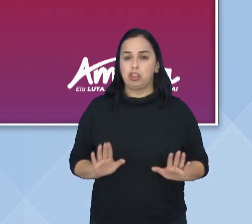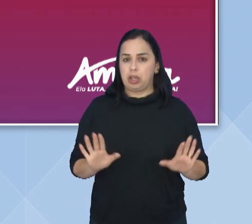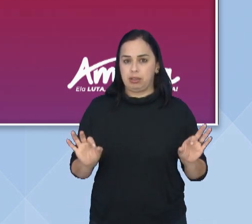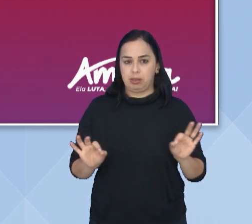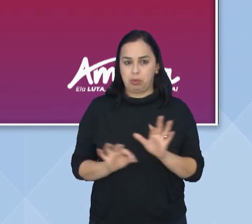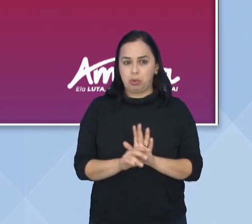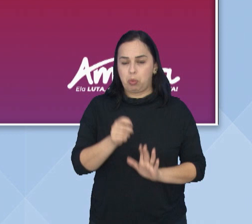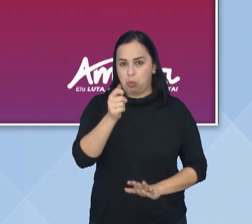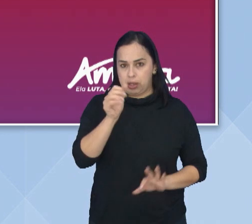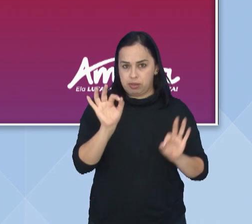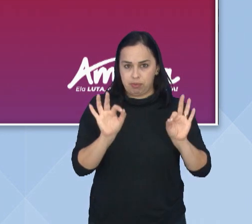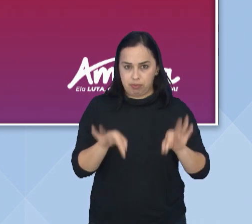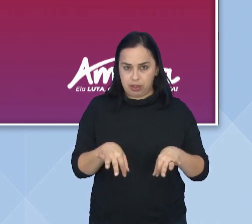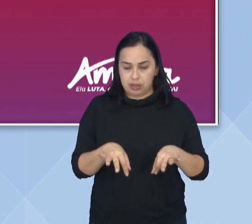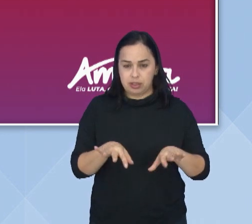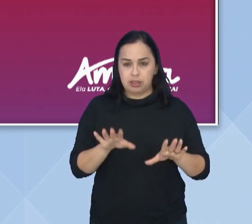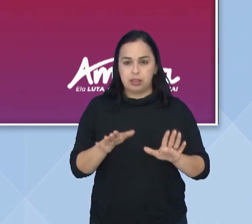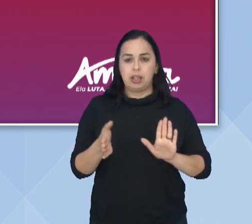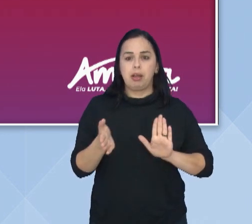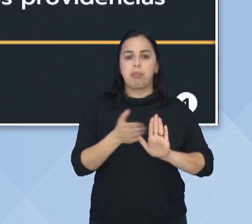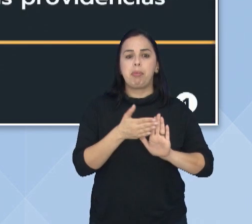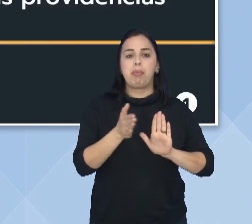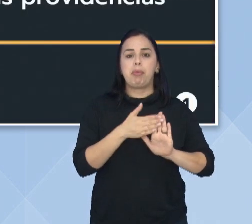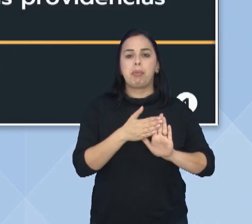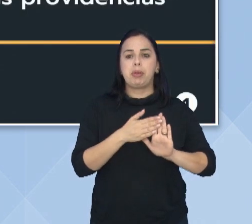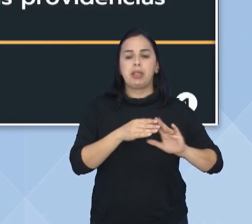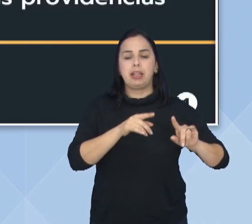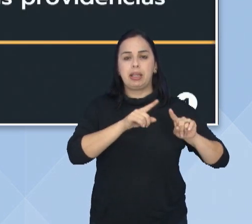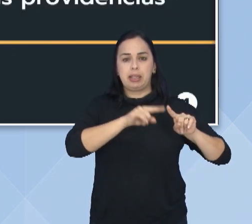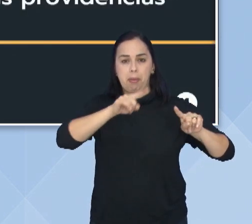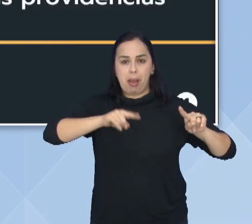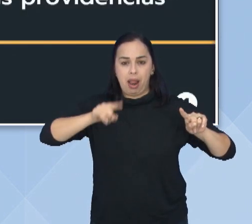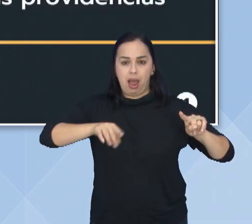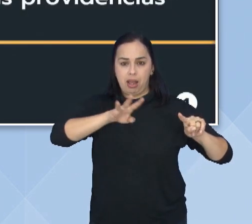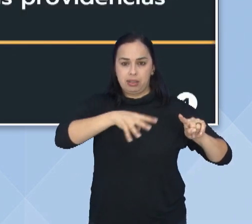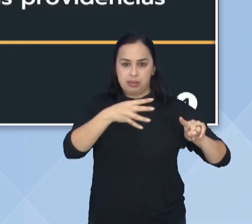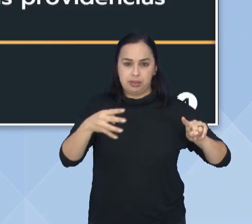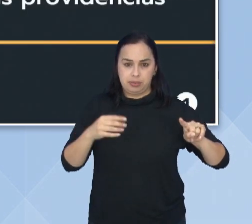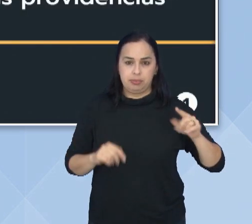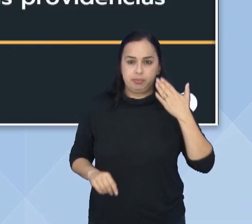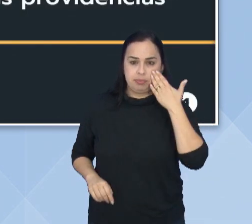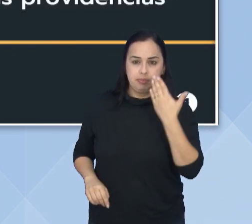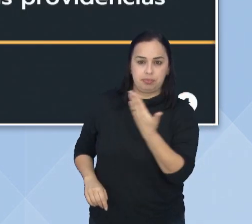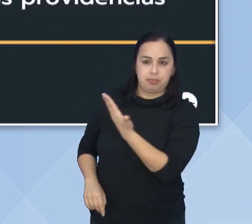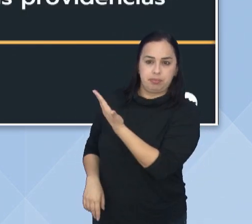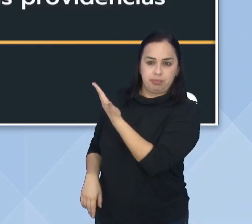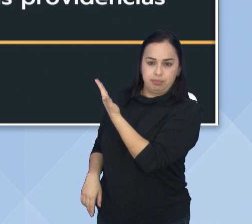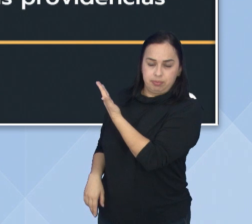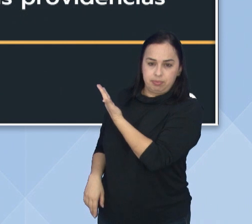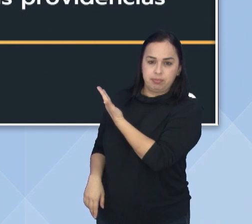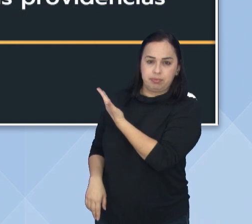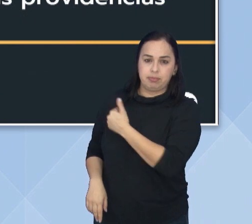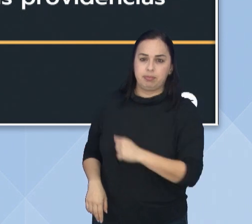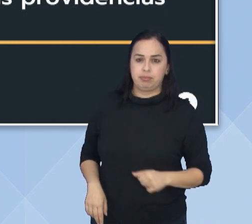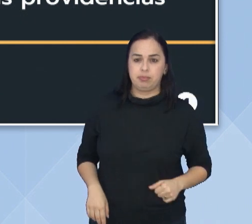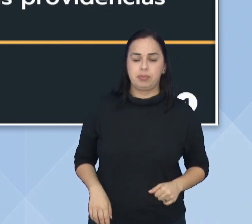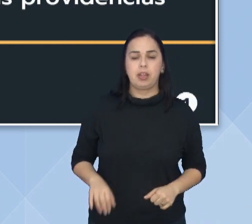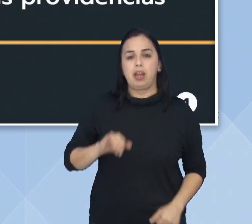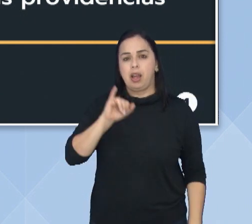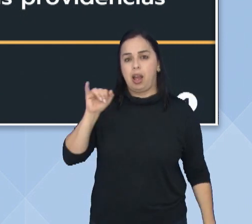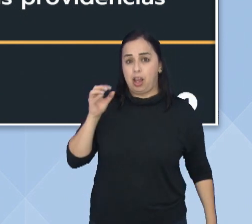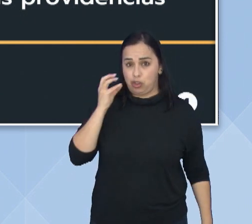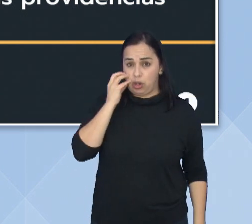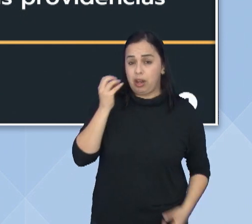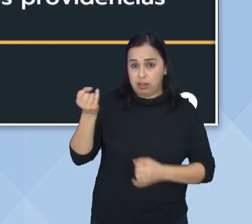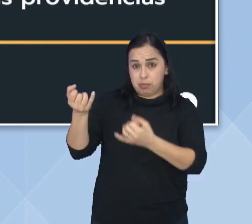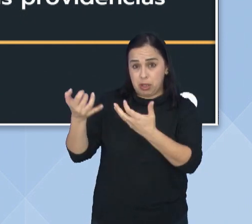Terminando, porque acabou. Tem a proposta da tabela. Nós estamos aqui, essa questão da tabela que a vereadora Juliana